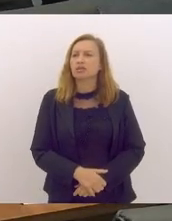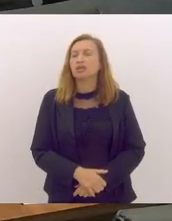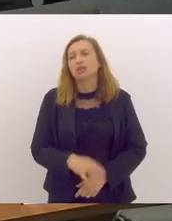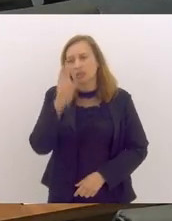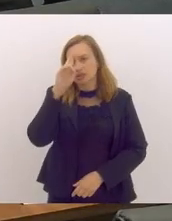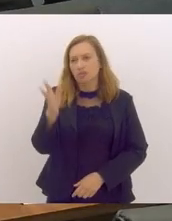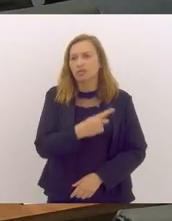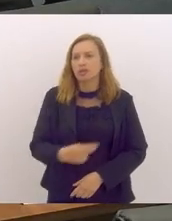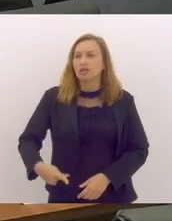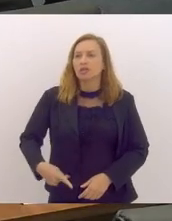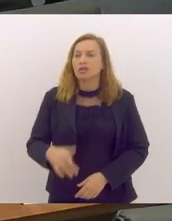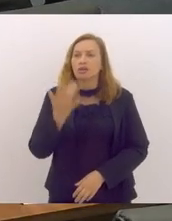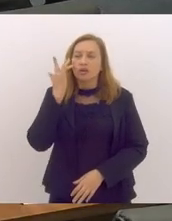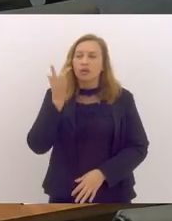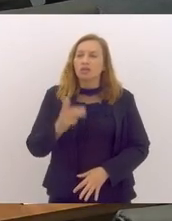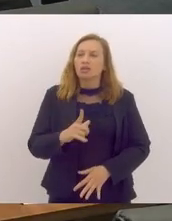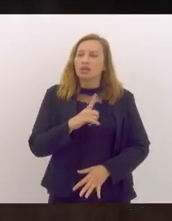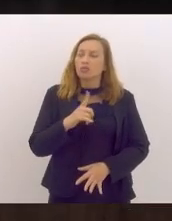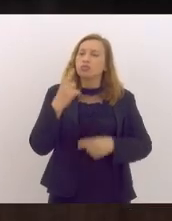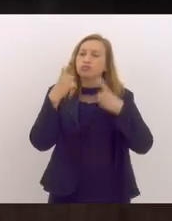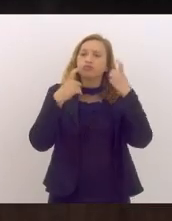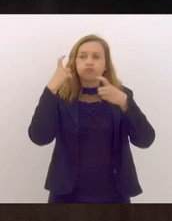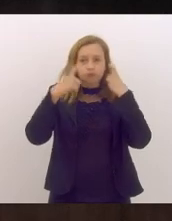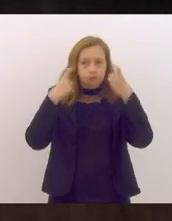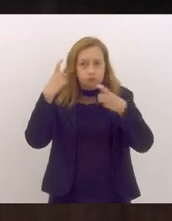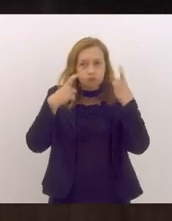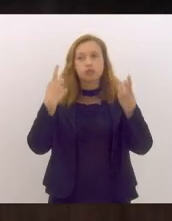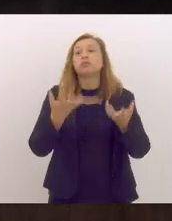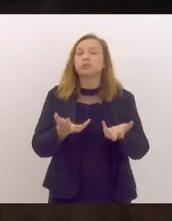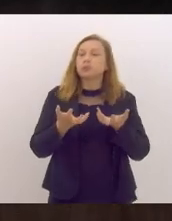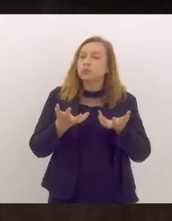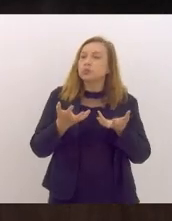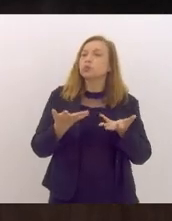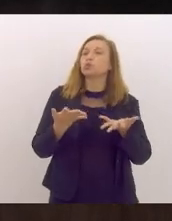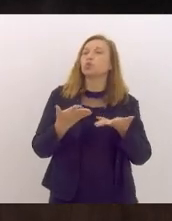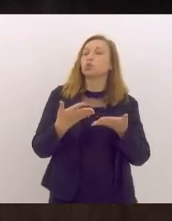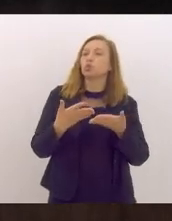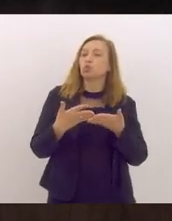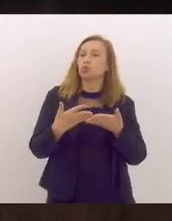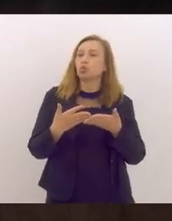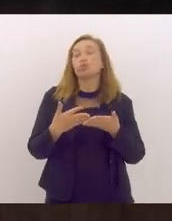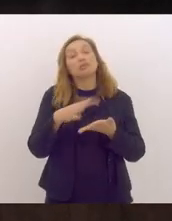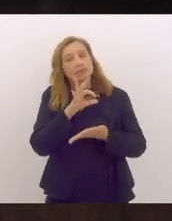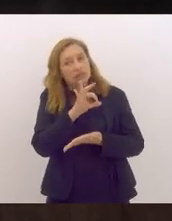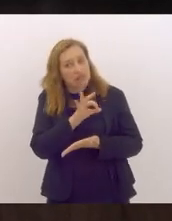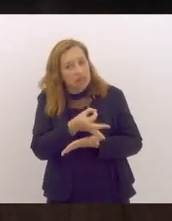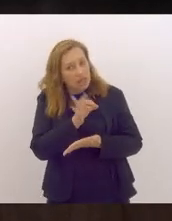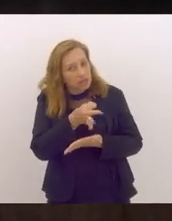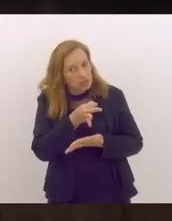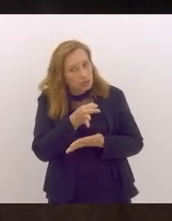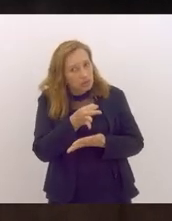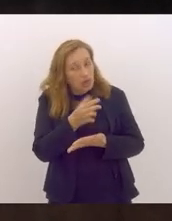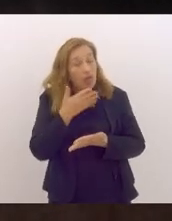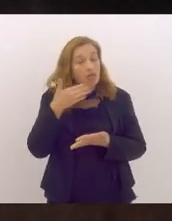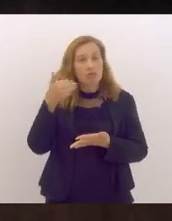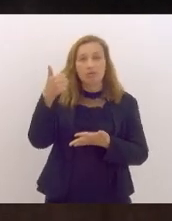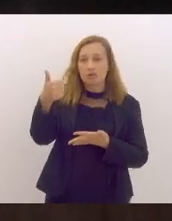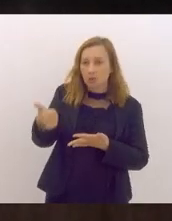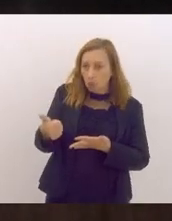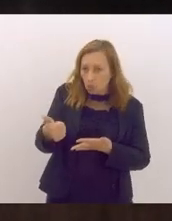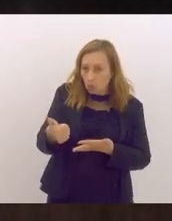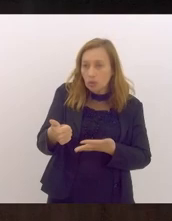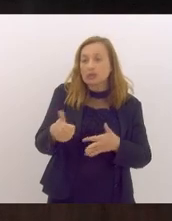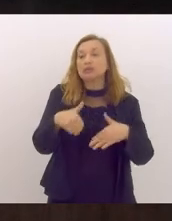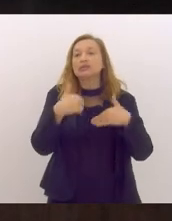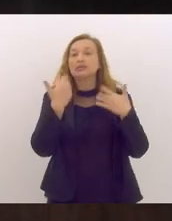Senhor presidente, eu acho que tem uma preocupação. A gente está querendo chegar aqui, de fato, à melhor condição.